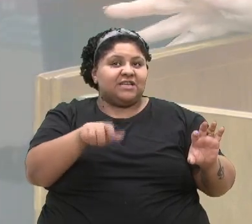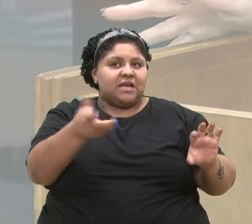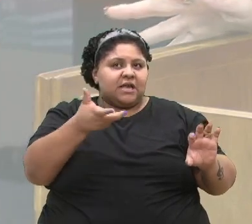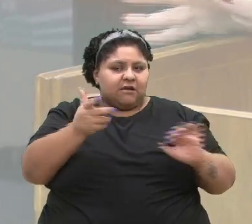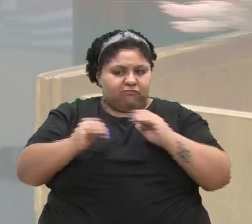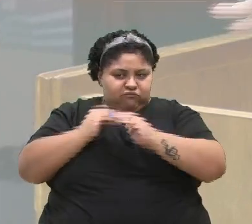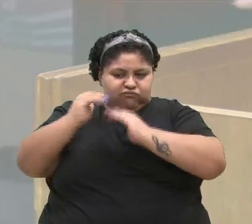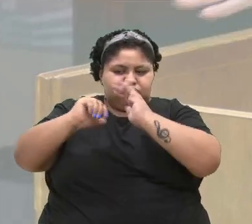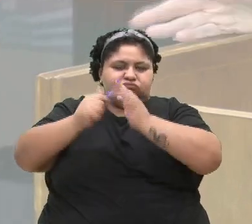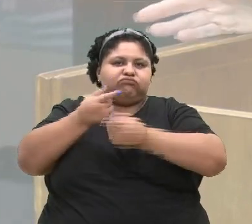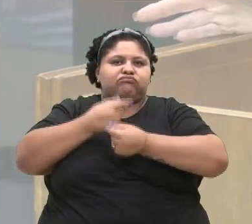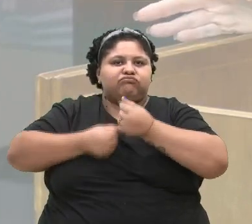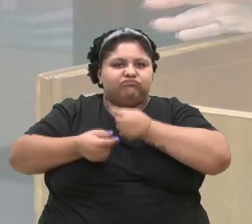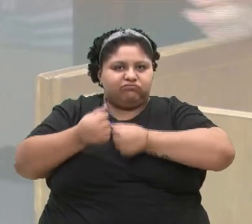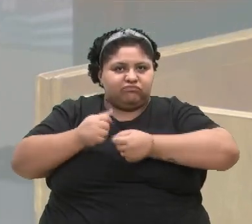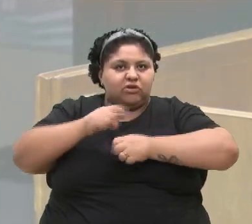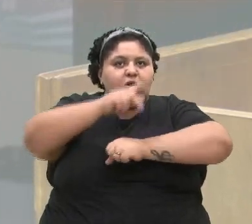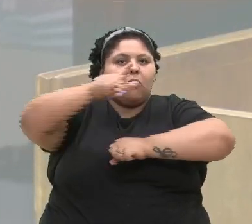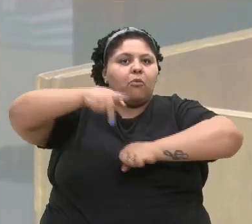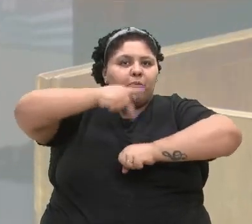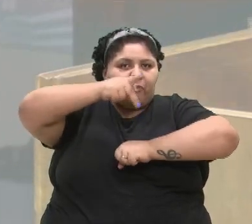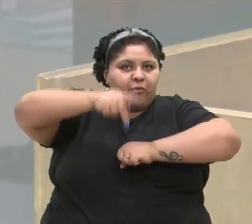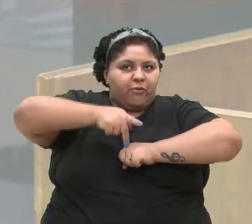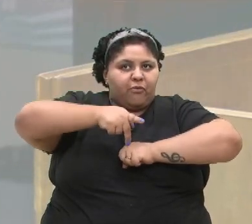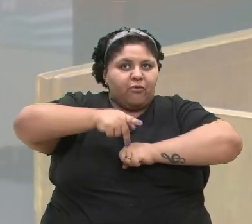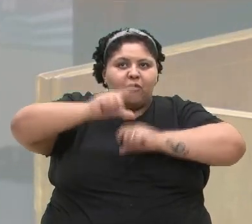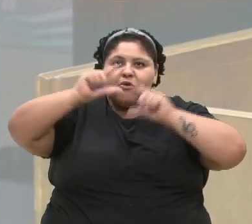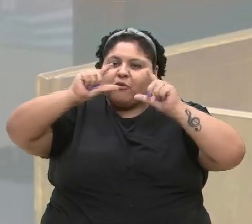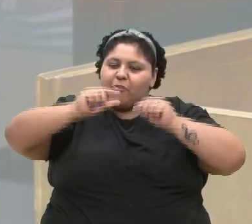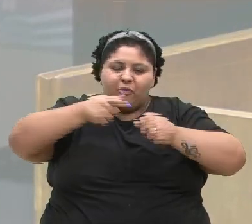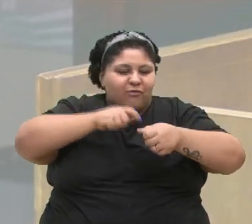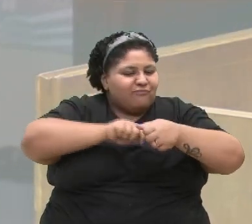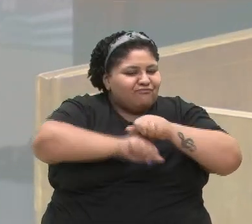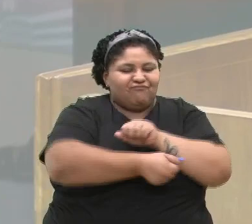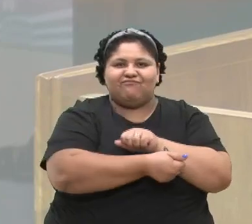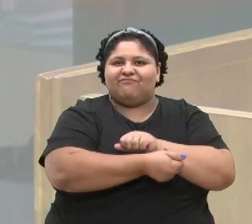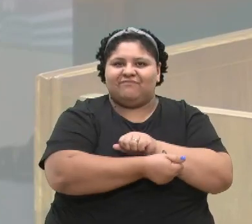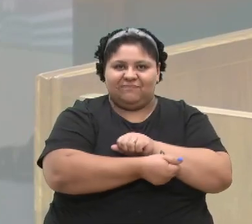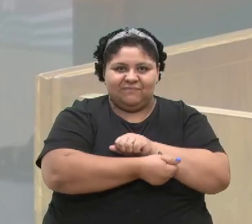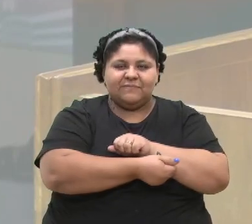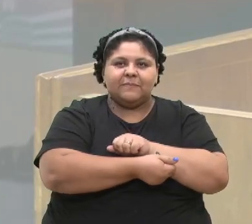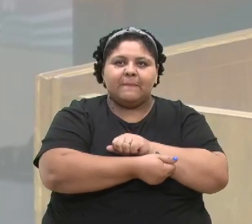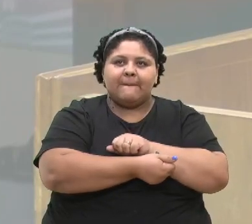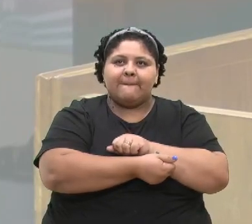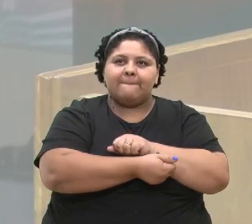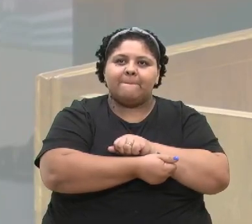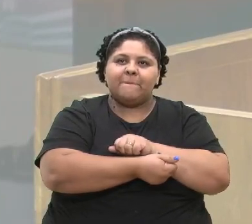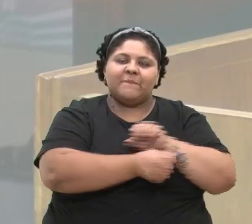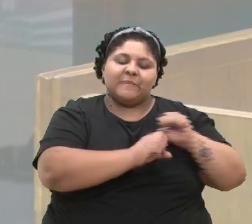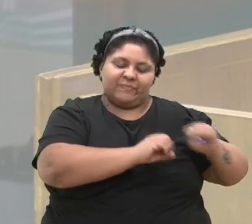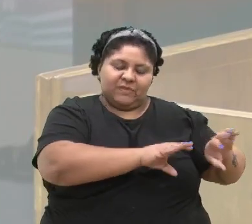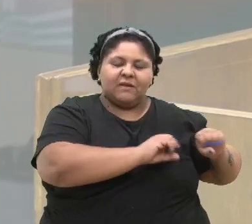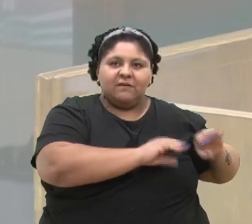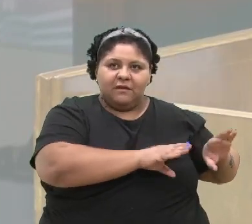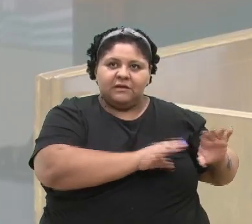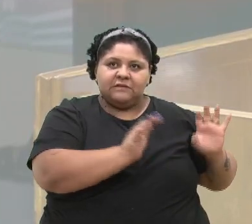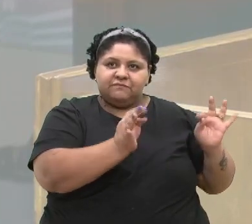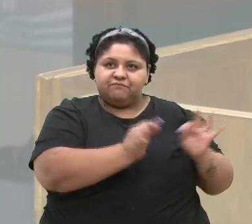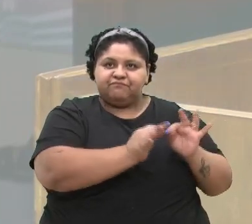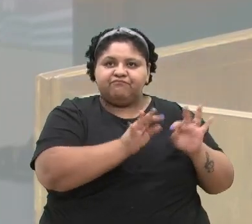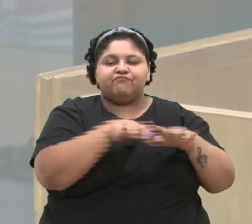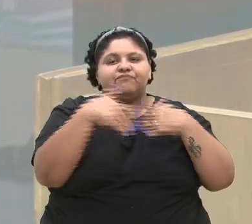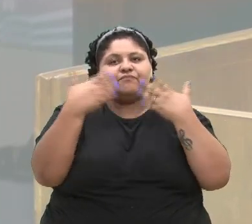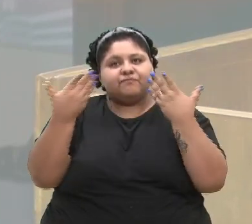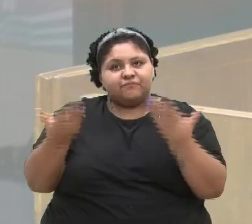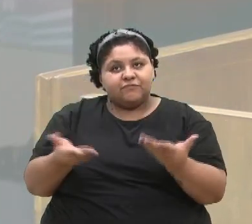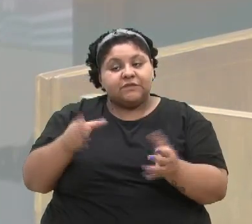desenvolver a economia, desenvolver o país com tão pouco investimento na educação técnica. Então, esta